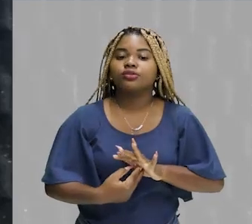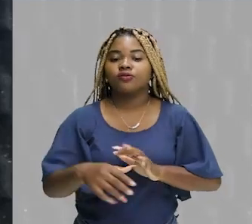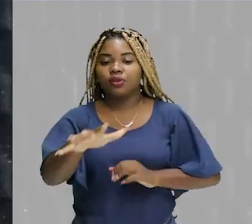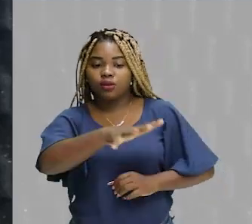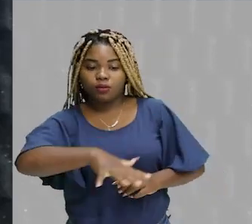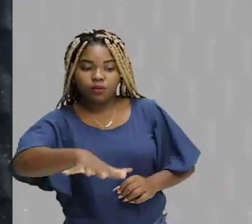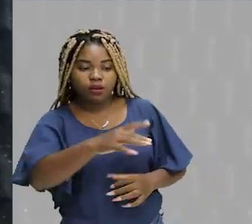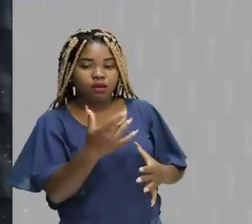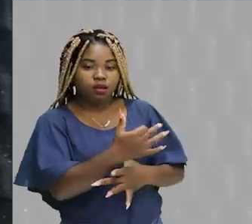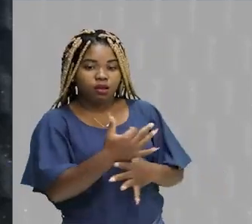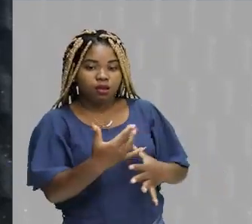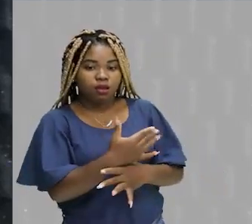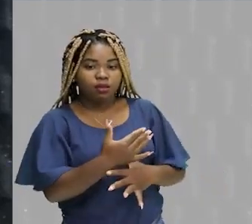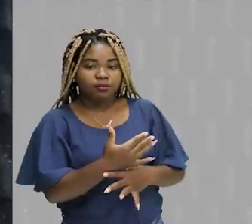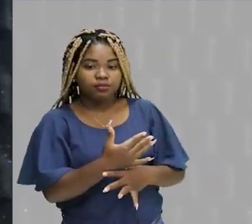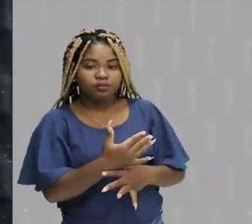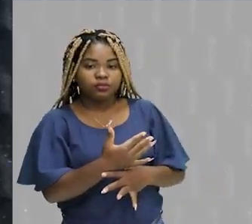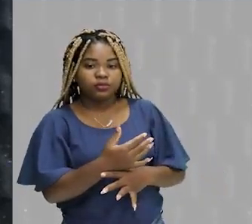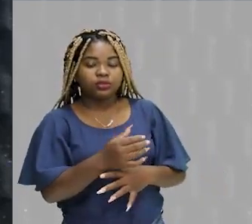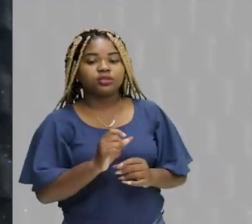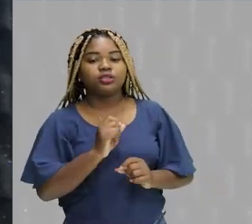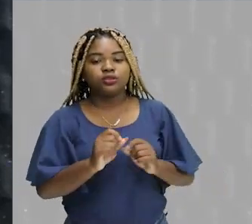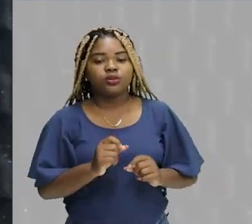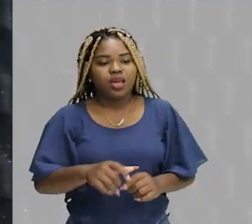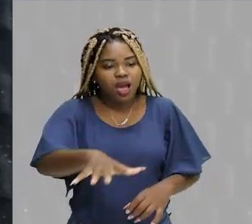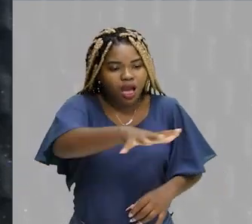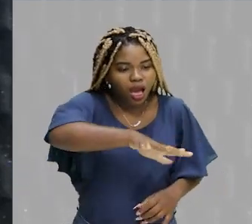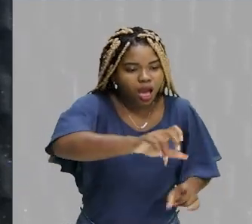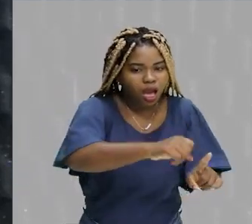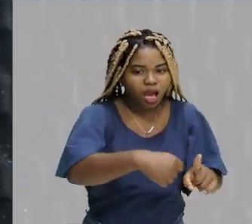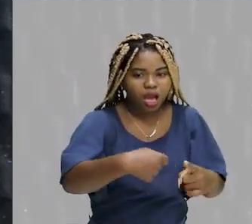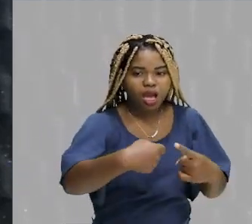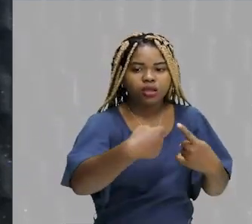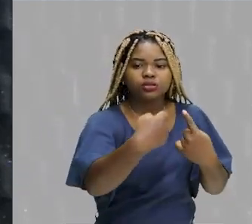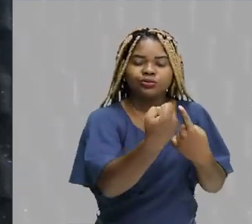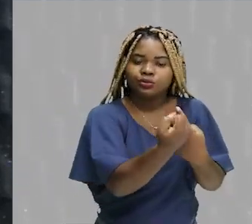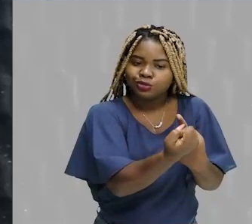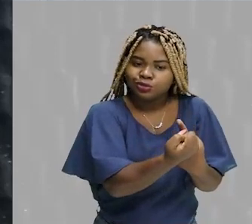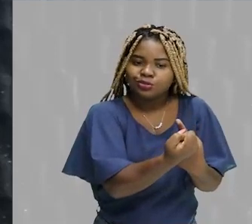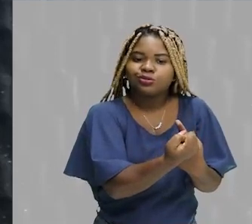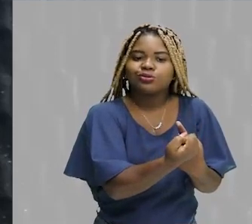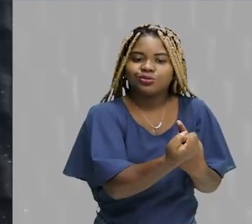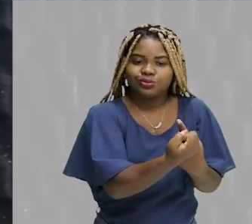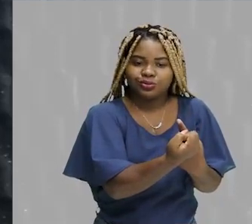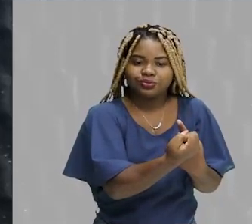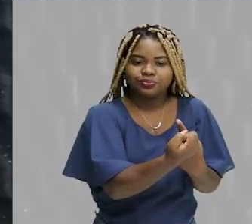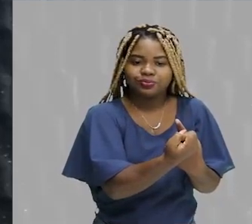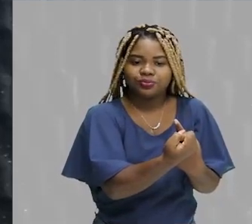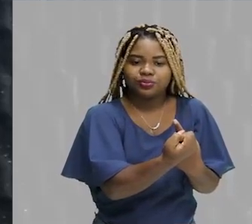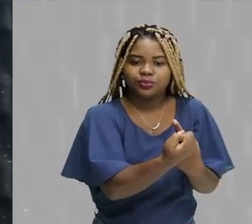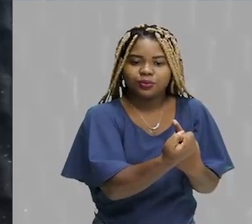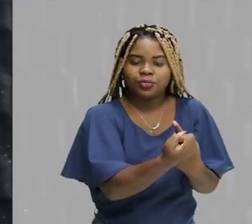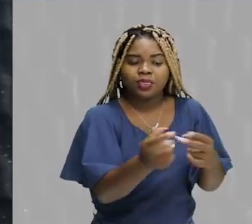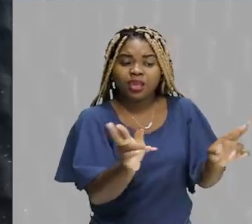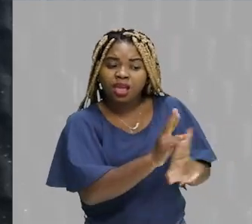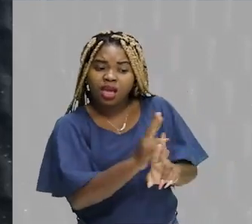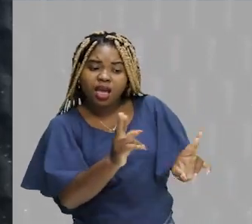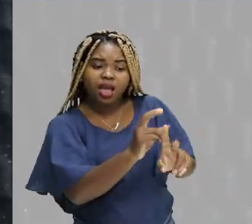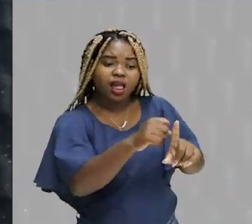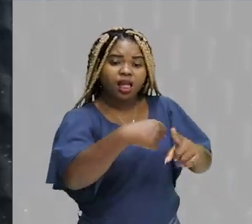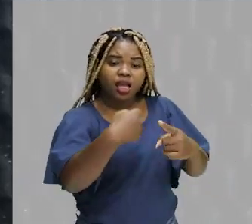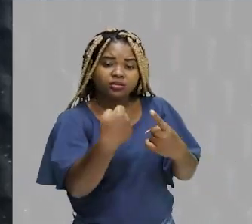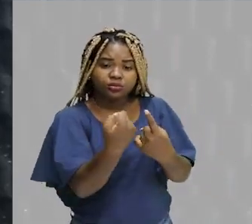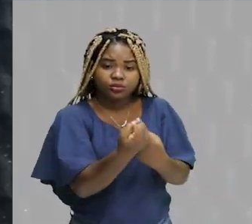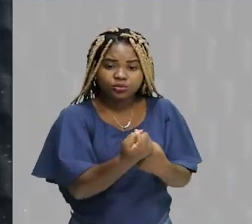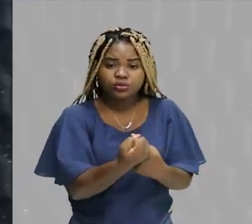urbana questiona se o habitat social, ou seja, o espaço físico e as relações